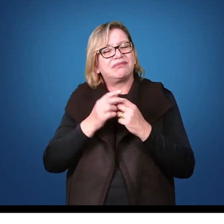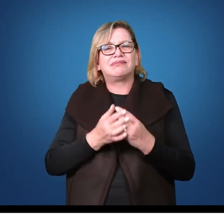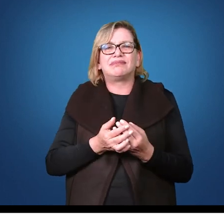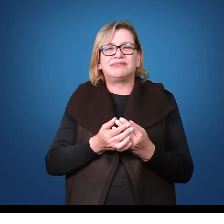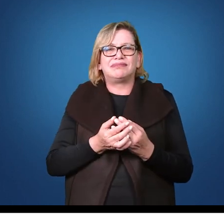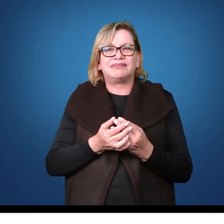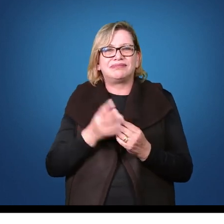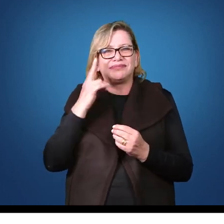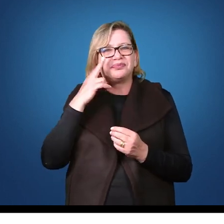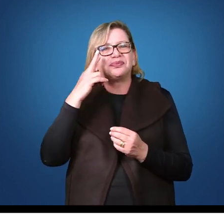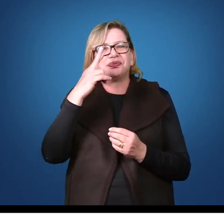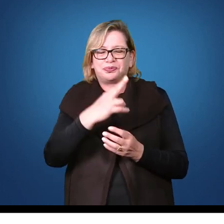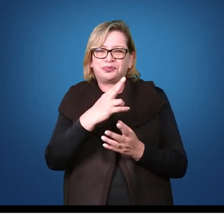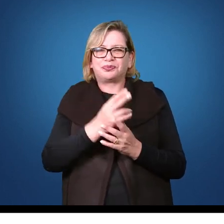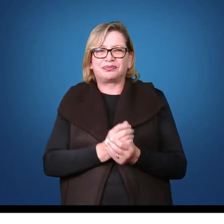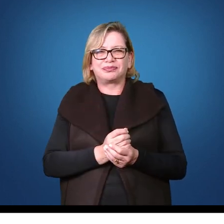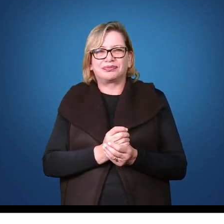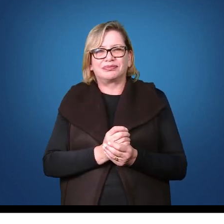Viela!